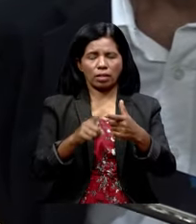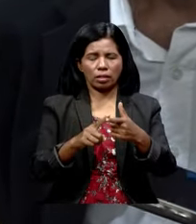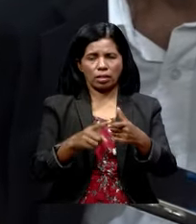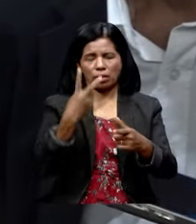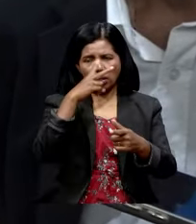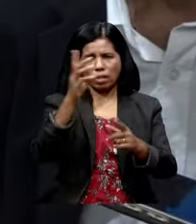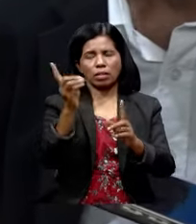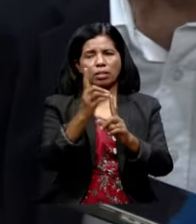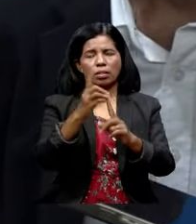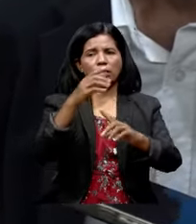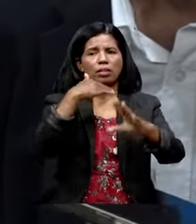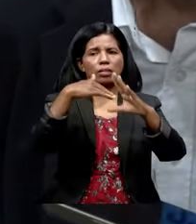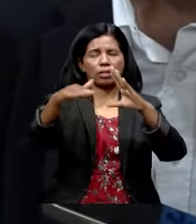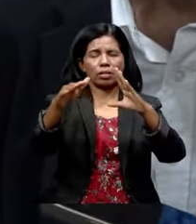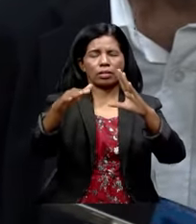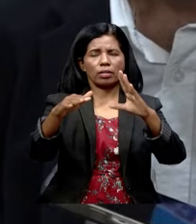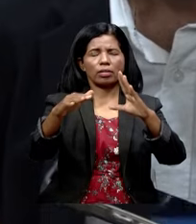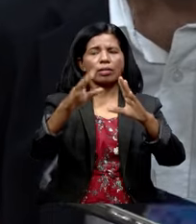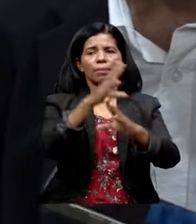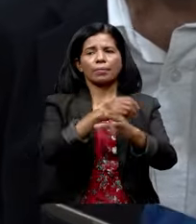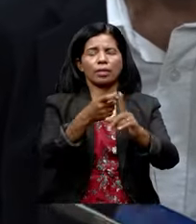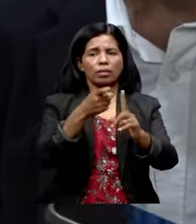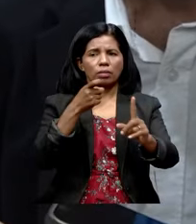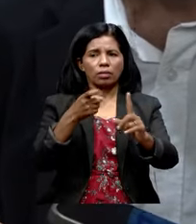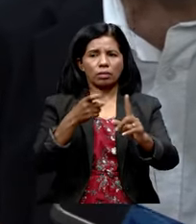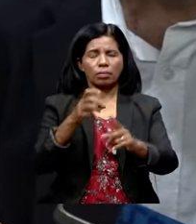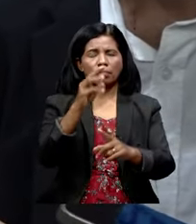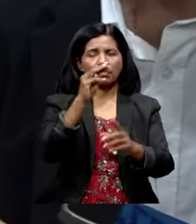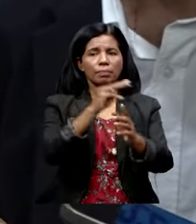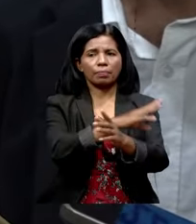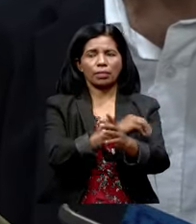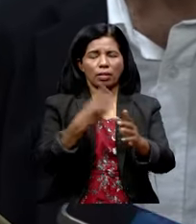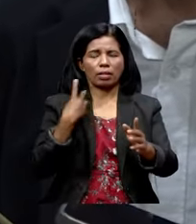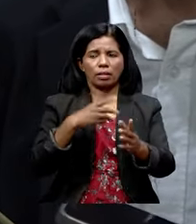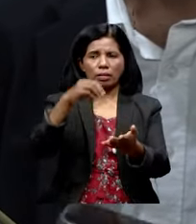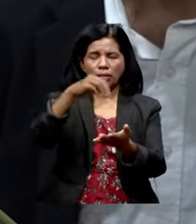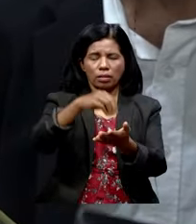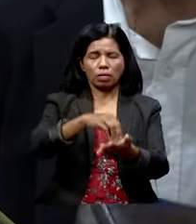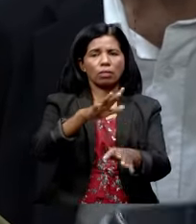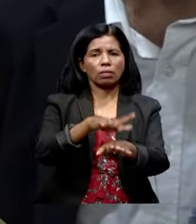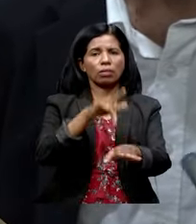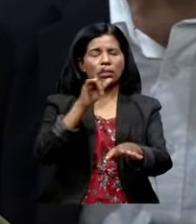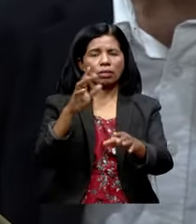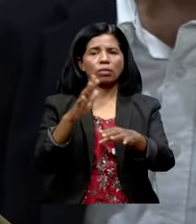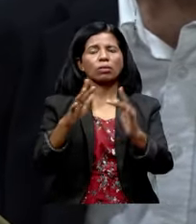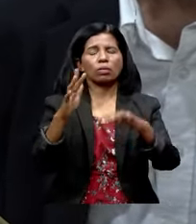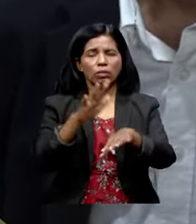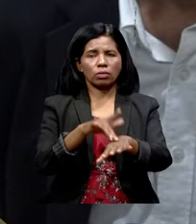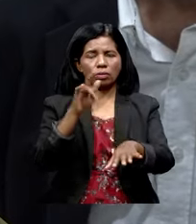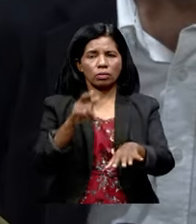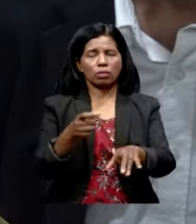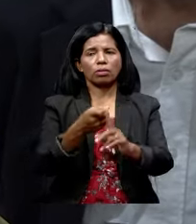data center ida transmit leaves few laos leaves microwave ne be itian tau radiasi idene leaves few